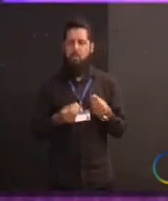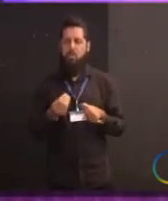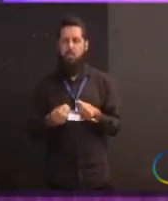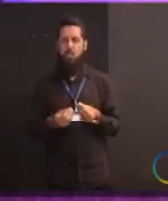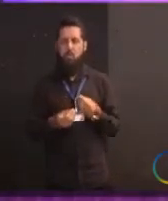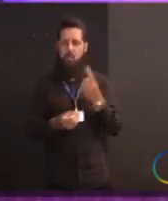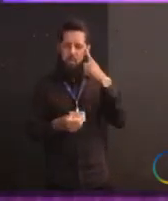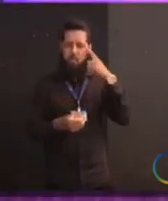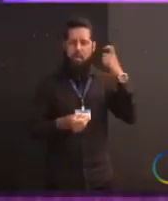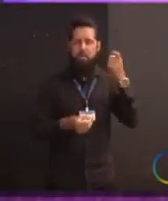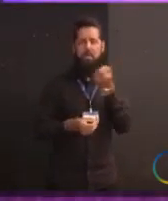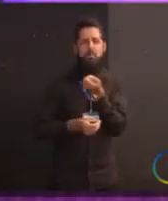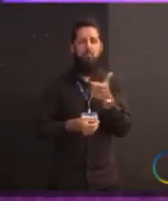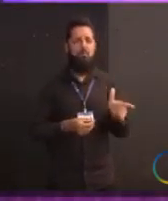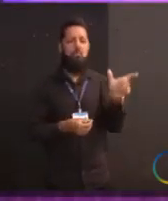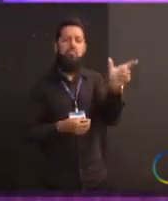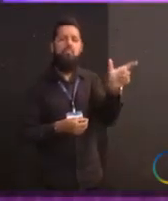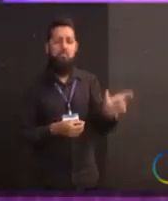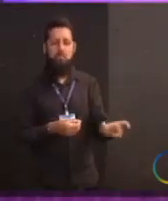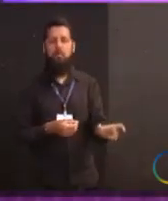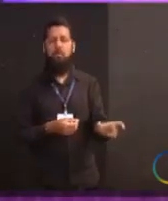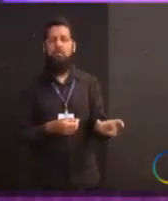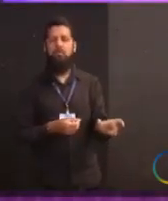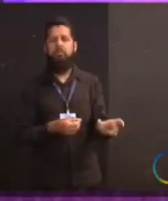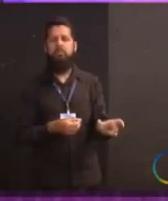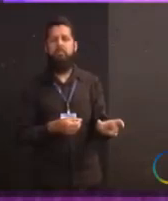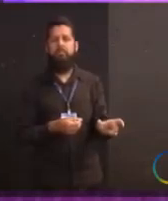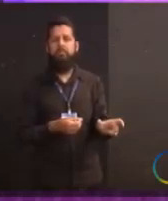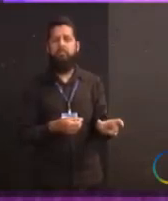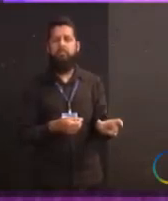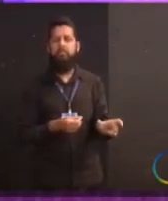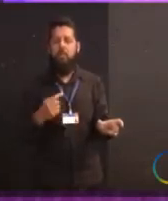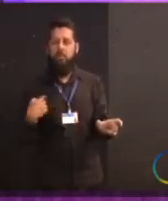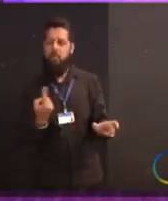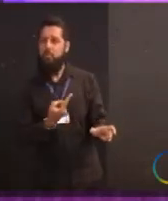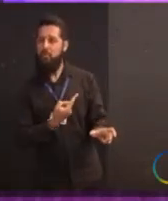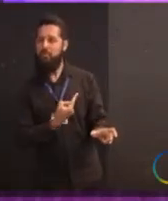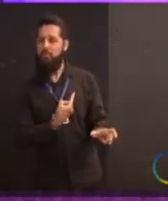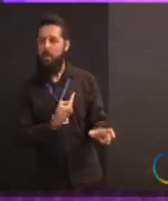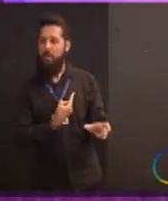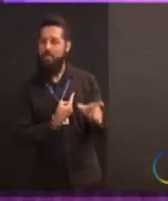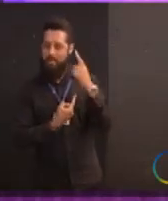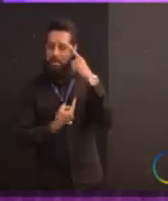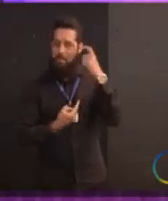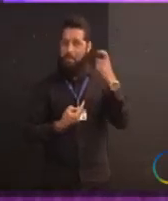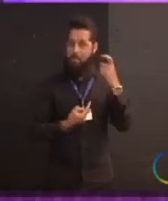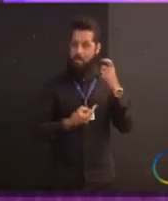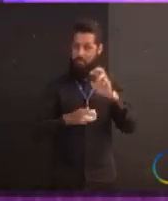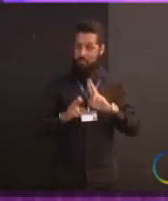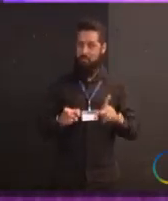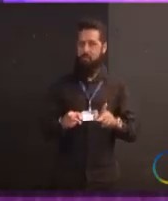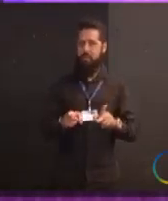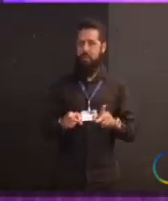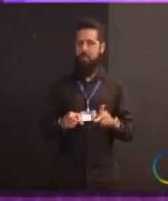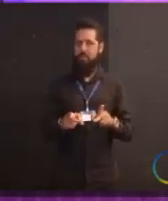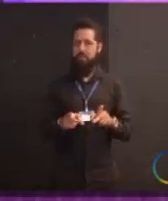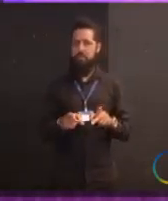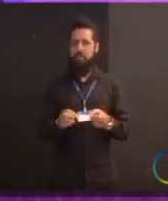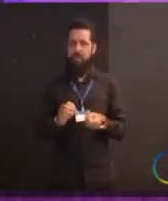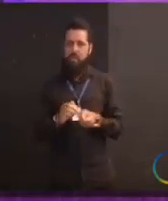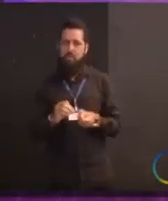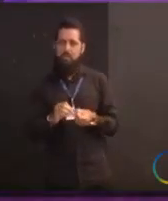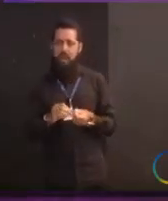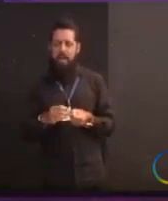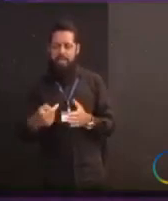outro? Mas nós... Façam essa pergunta para uma pessoa super sincera na casa